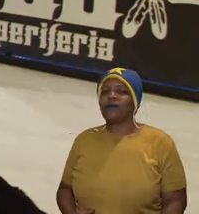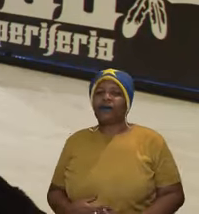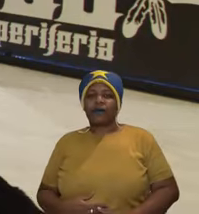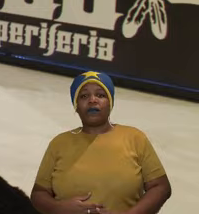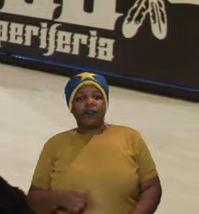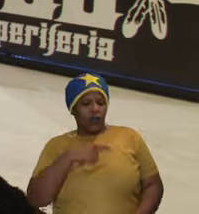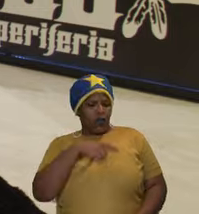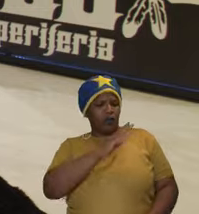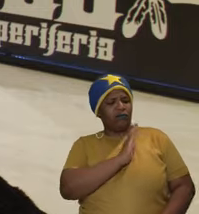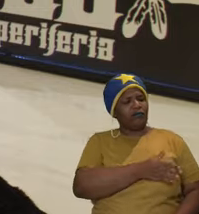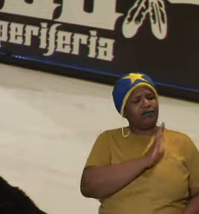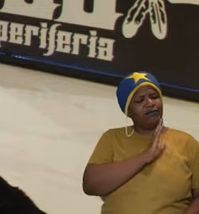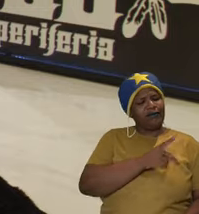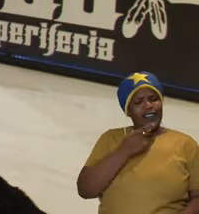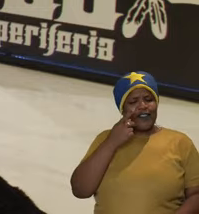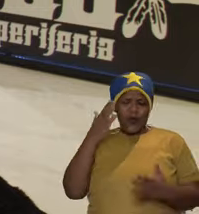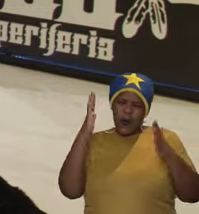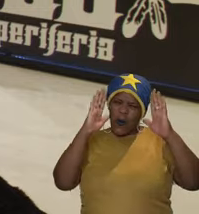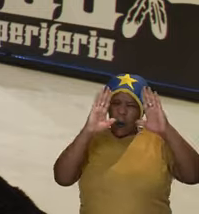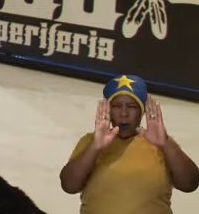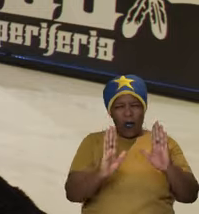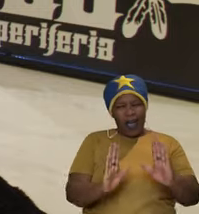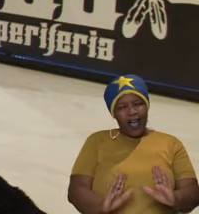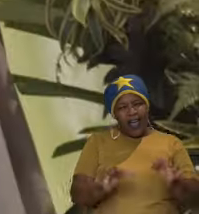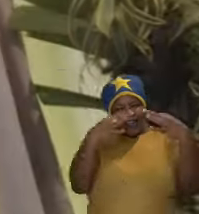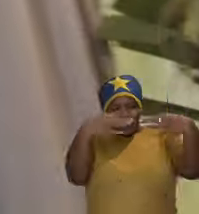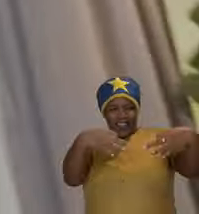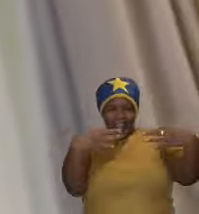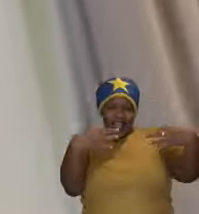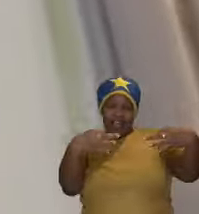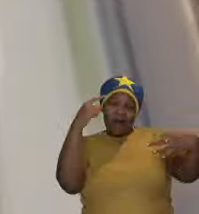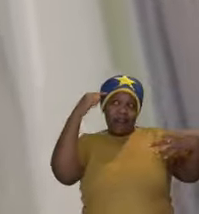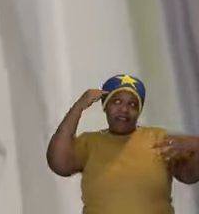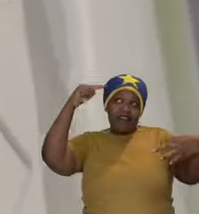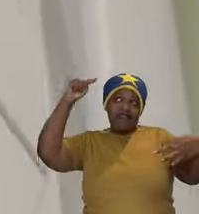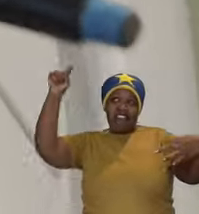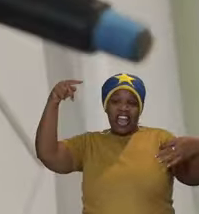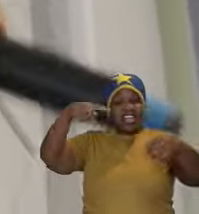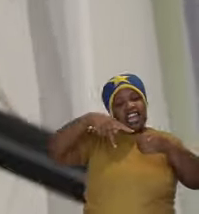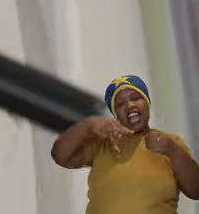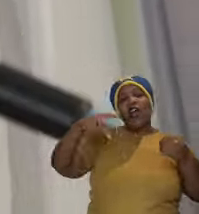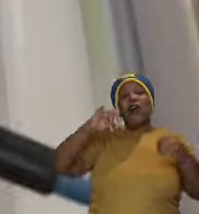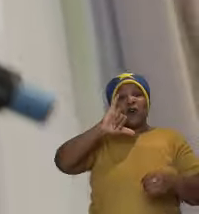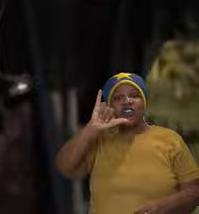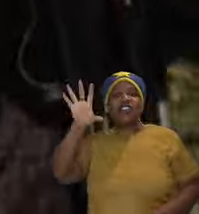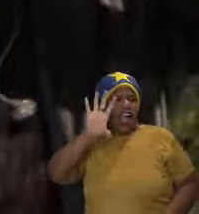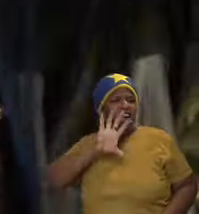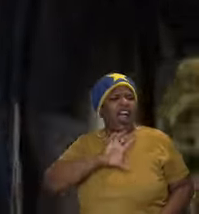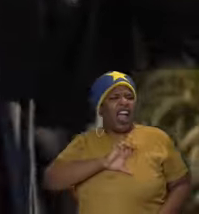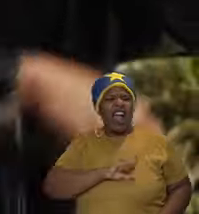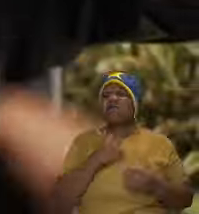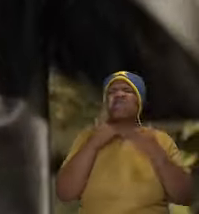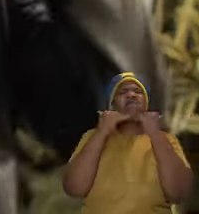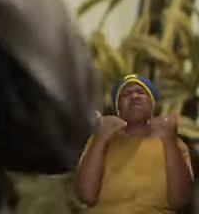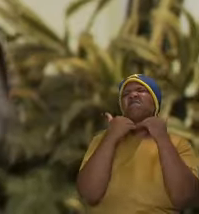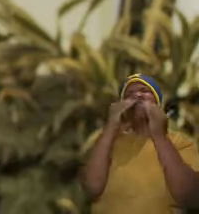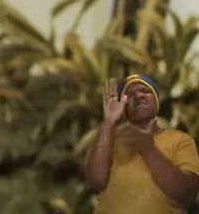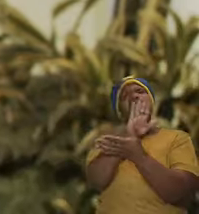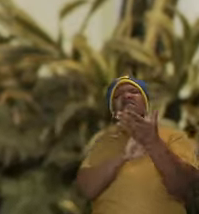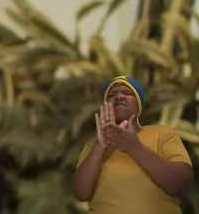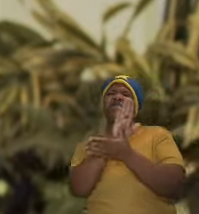gelada. Corpo de Patrícia, mente da quebrada. Um dia foi amada, mas não adiantou